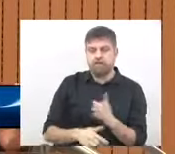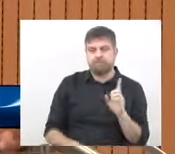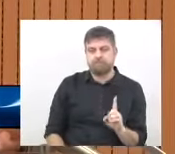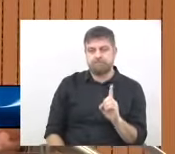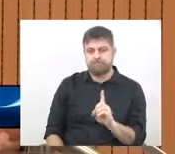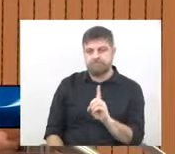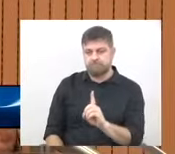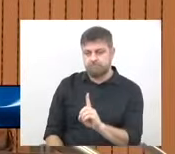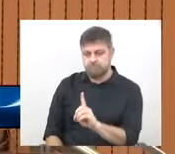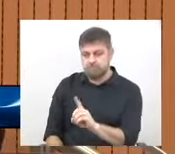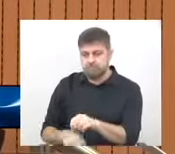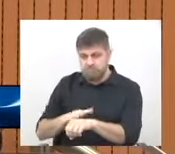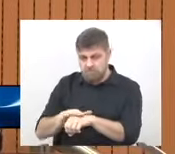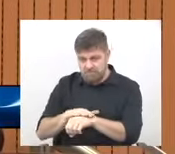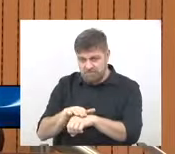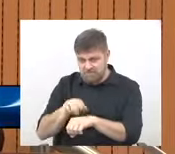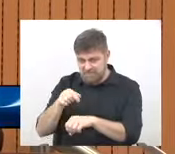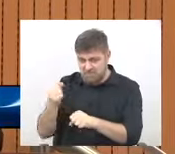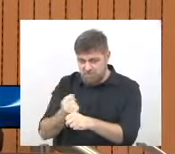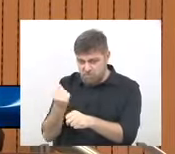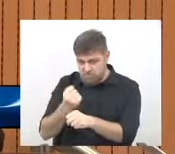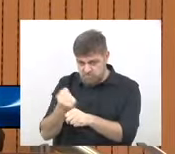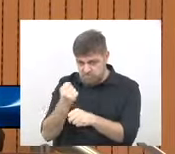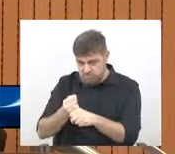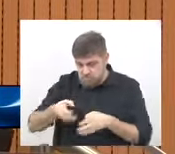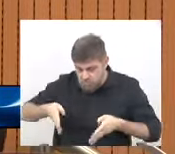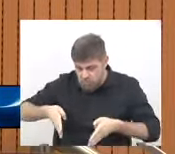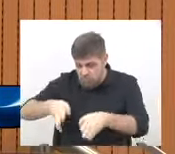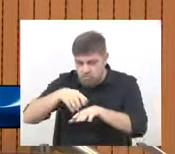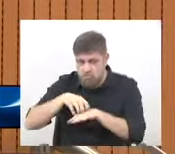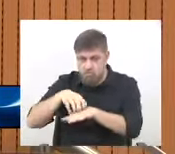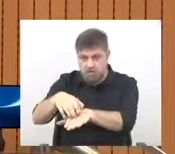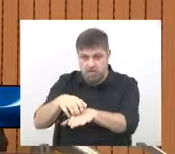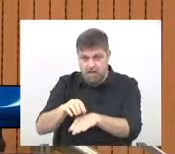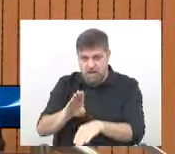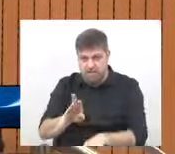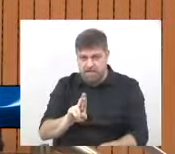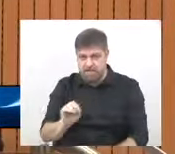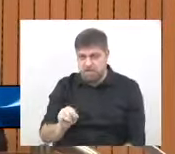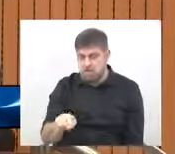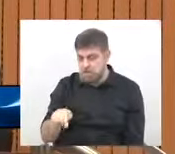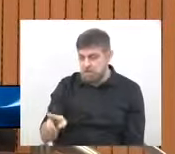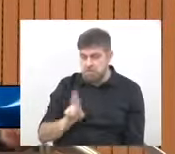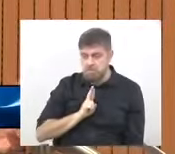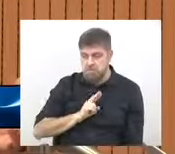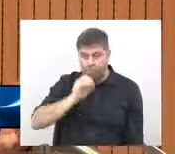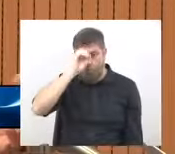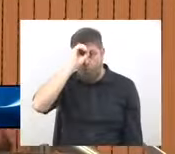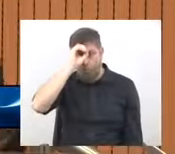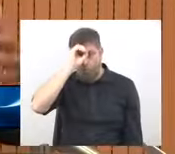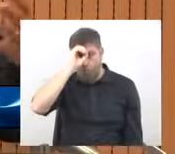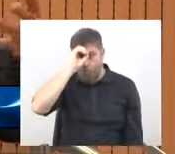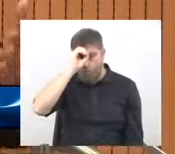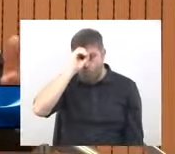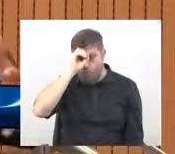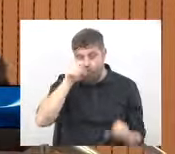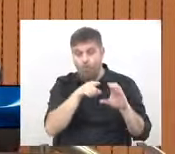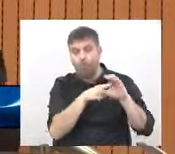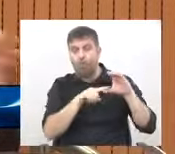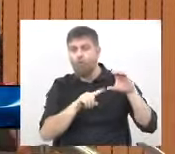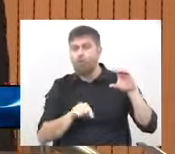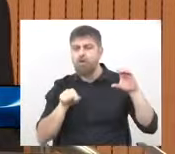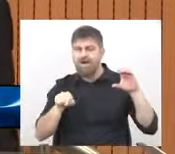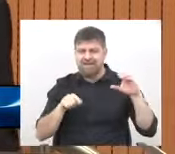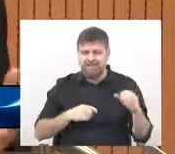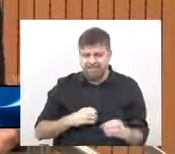responsável da obra lá do BRT, ele falou, olha, eu não sei. Ué, como que não sabe? Ele é um responsável da obra,